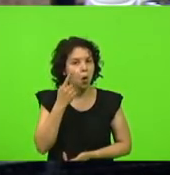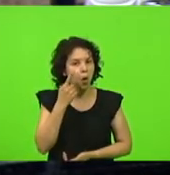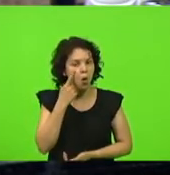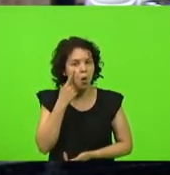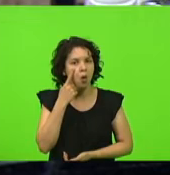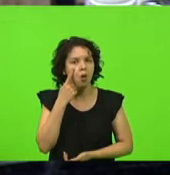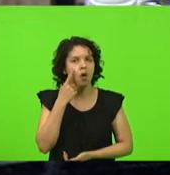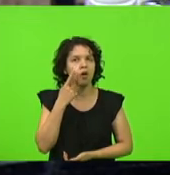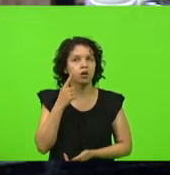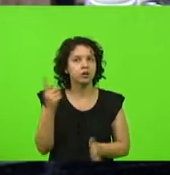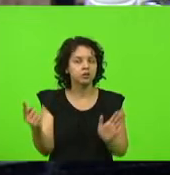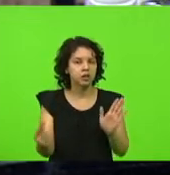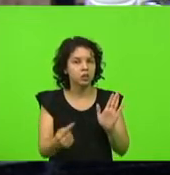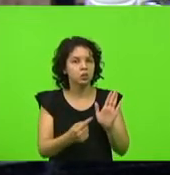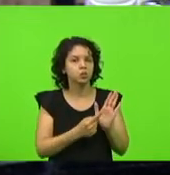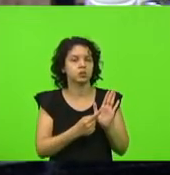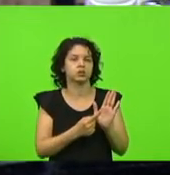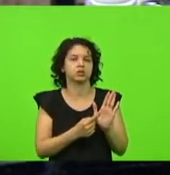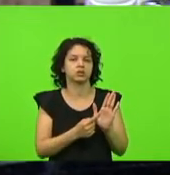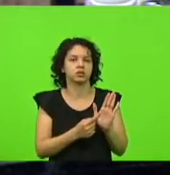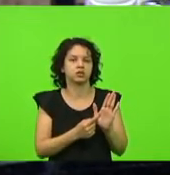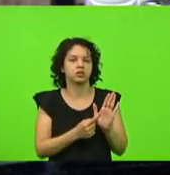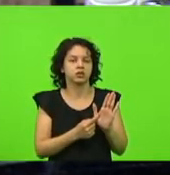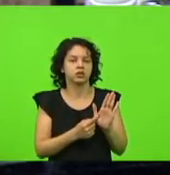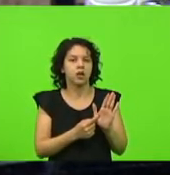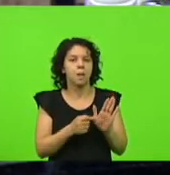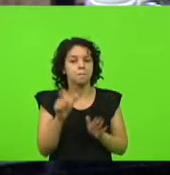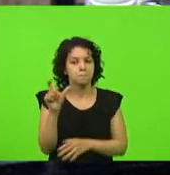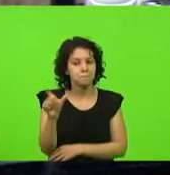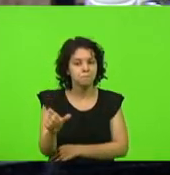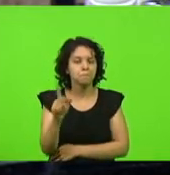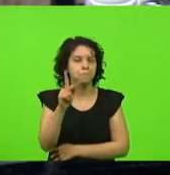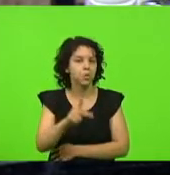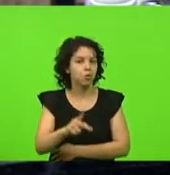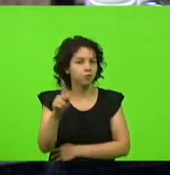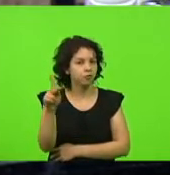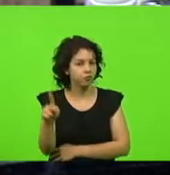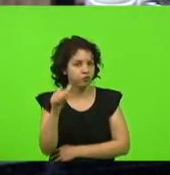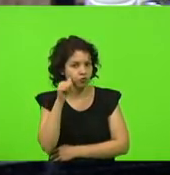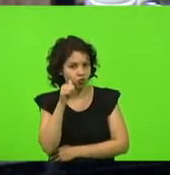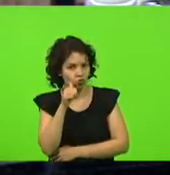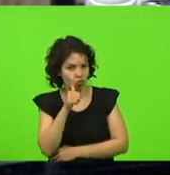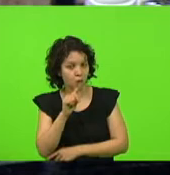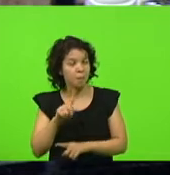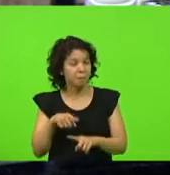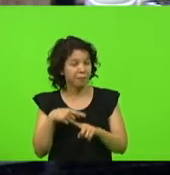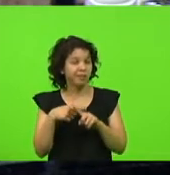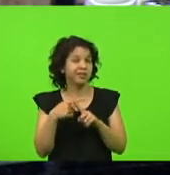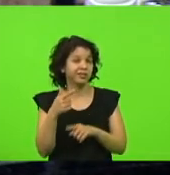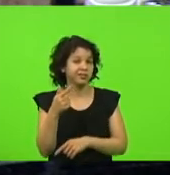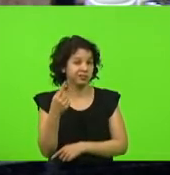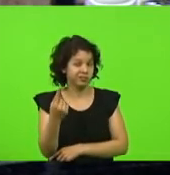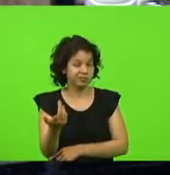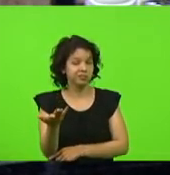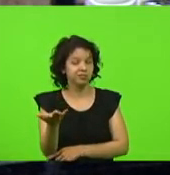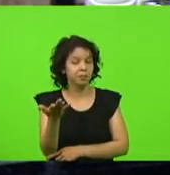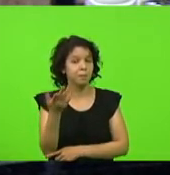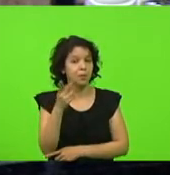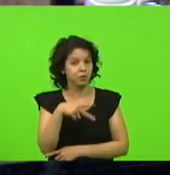uma denúncia de uma professora, mais uma professora que